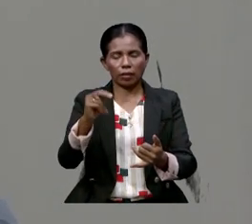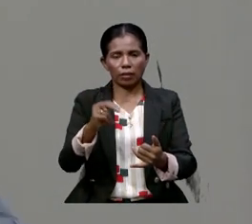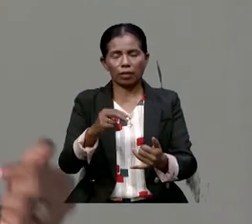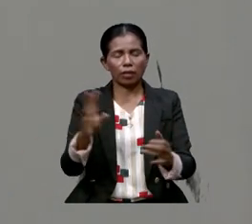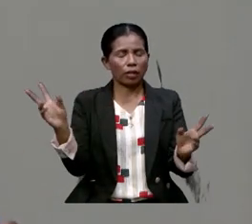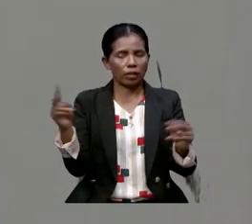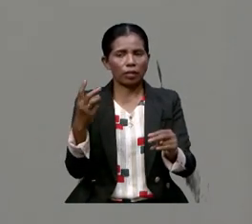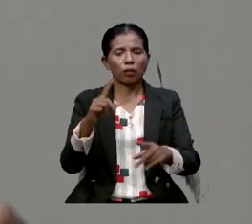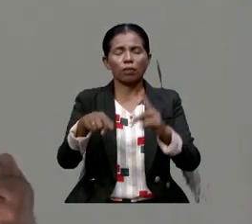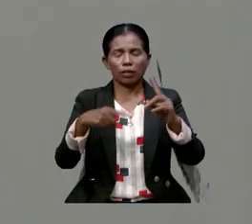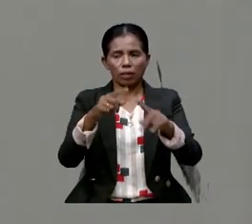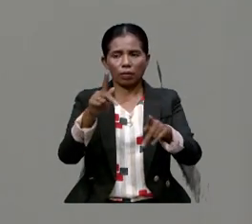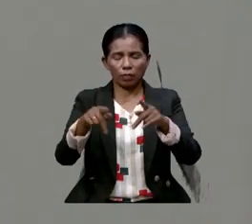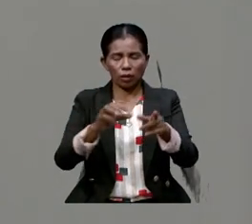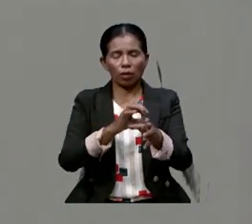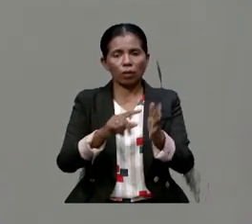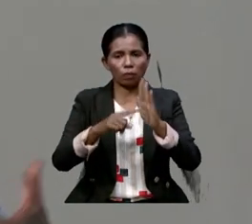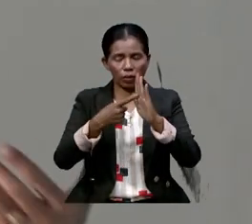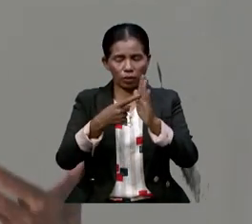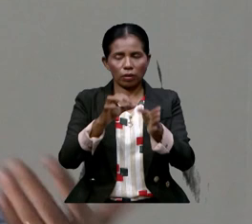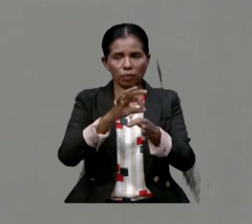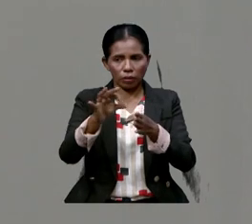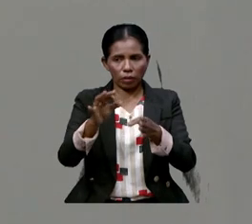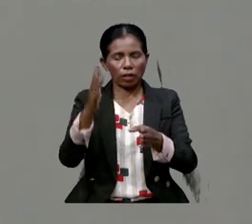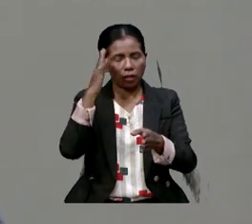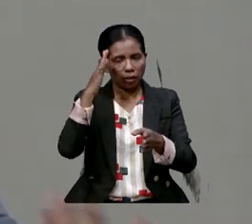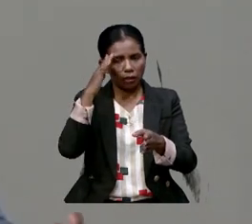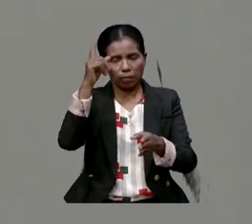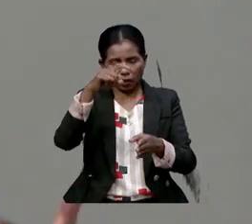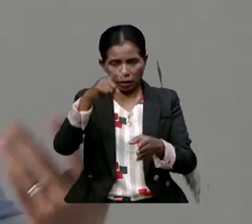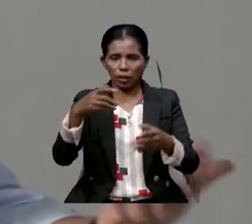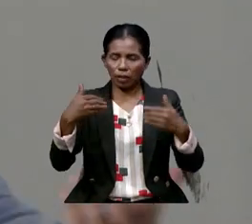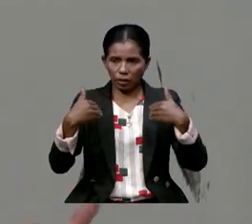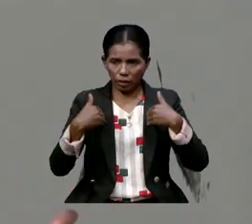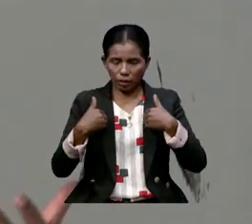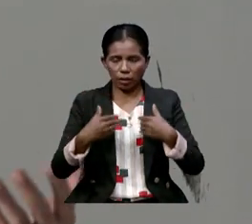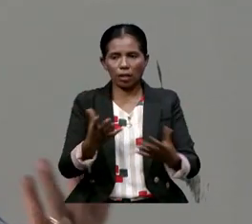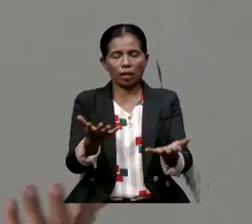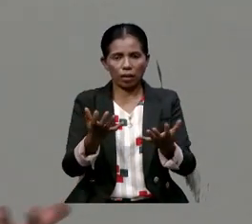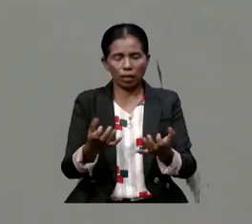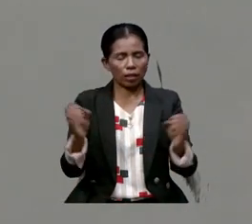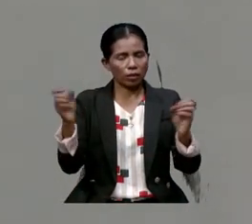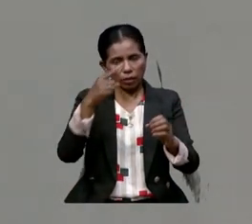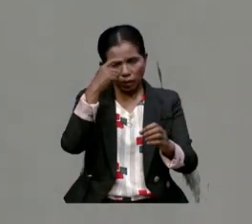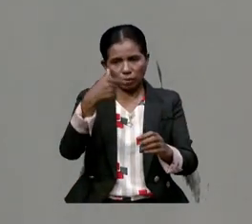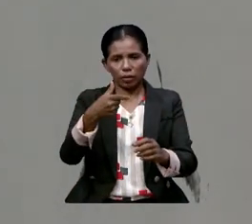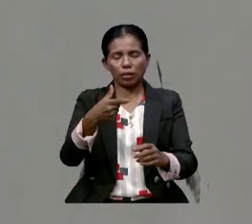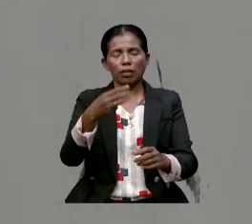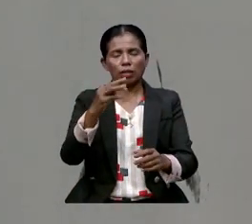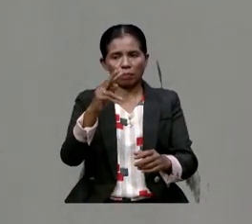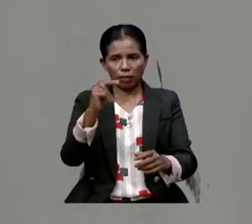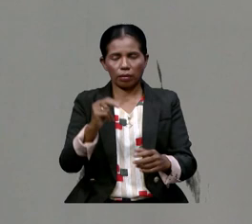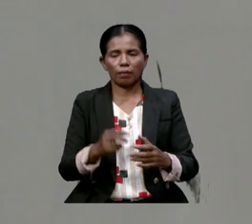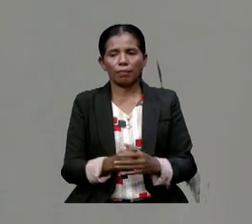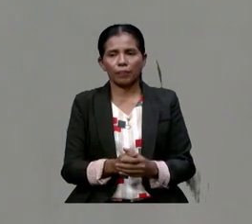que vai ir, é mira. Começa a formação. E na excelência, né? Ia. Na excelente. E vontade. Lá está mais GMN.